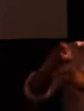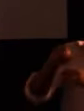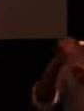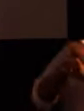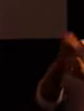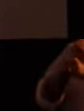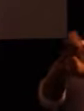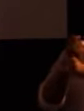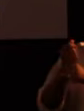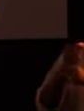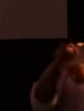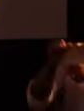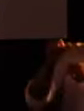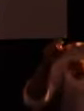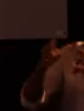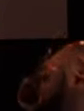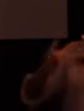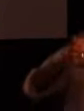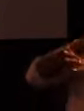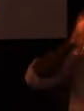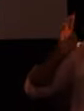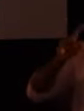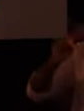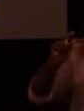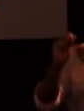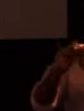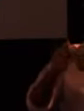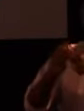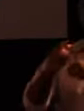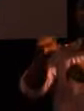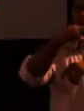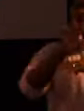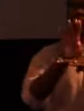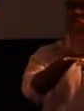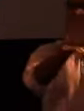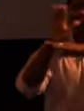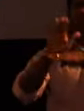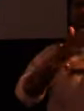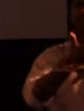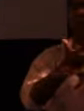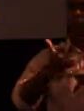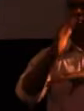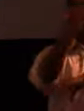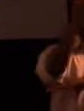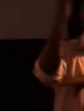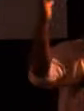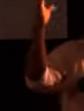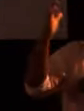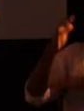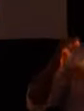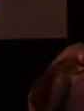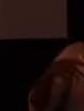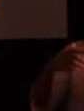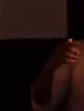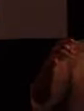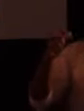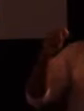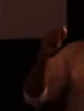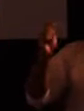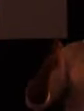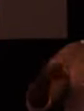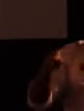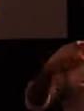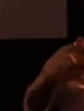qualidade ambiental da cidade, que possibilite a presença de vegetação de maior porte, que possam ser áreas permeáveis